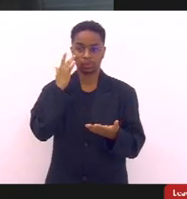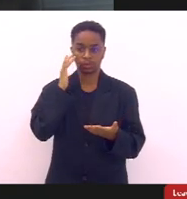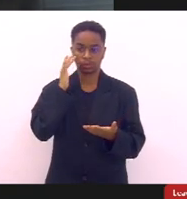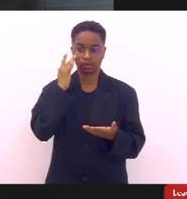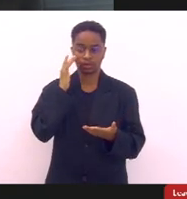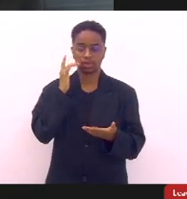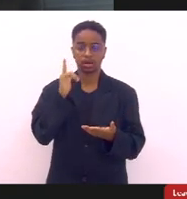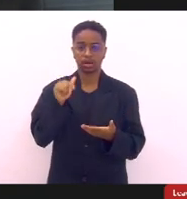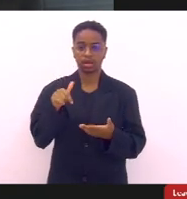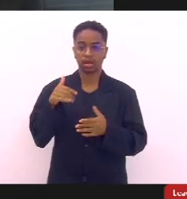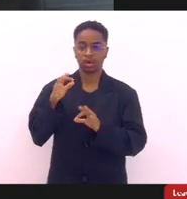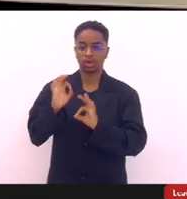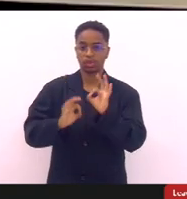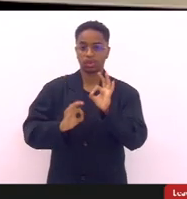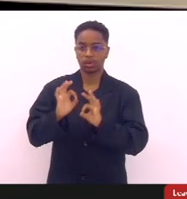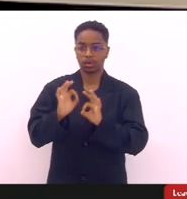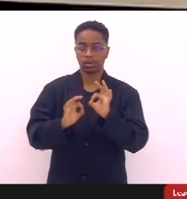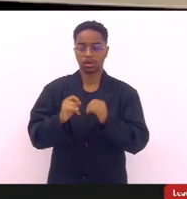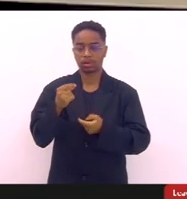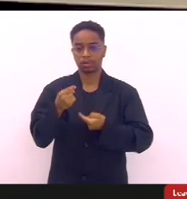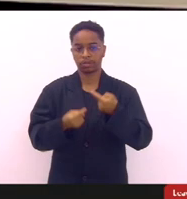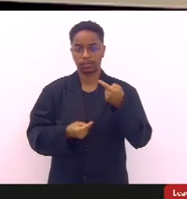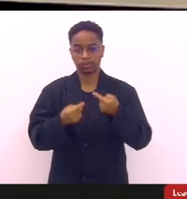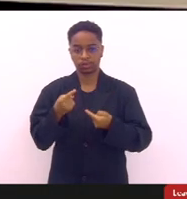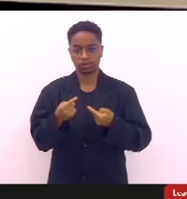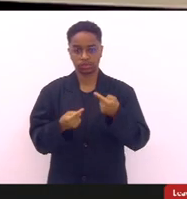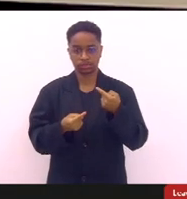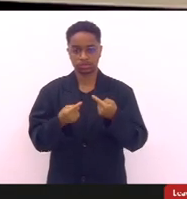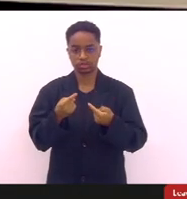é uma construção política